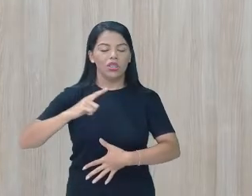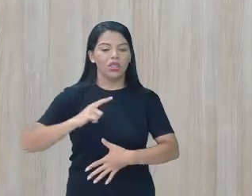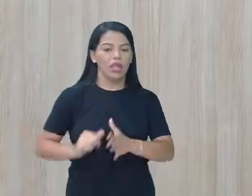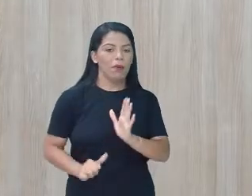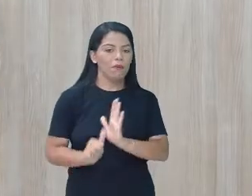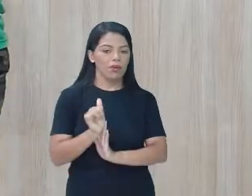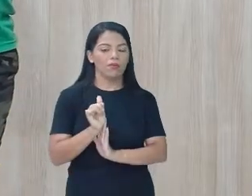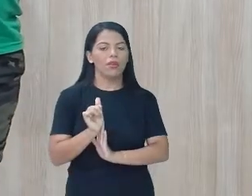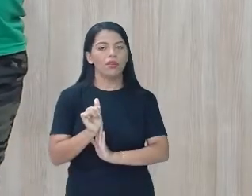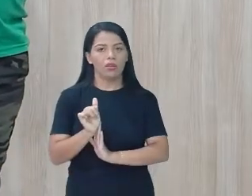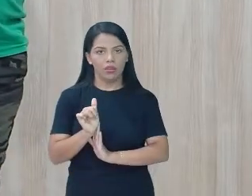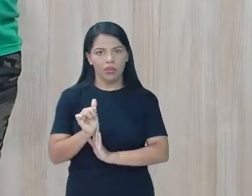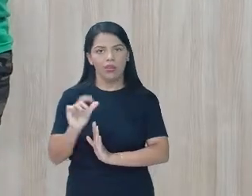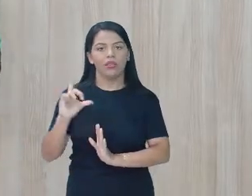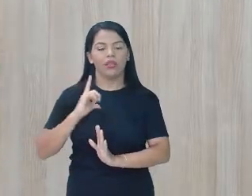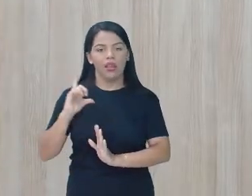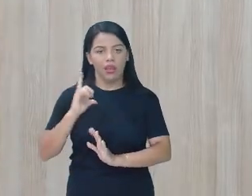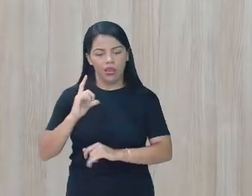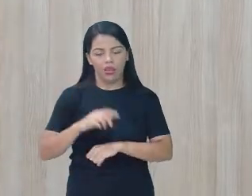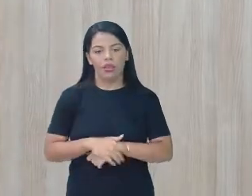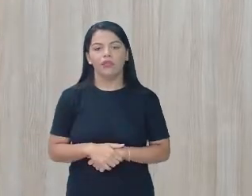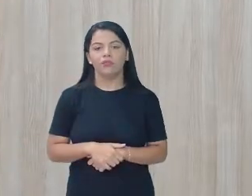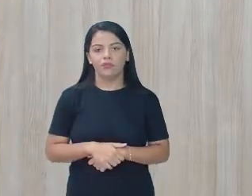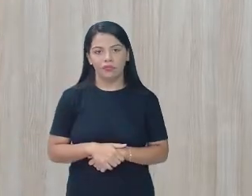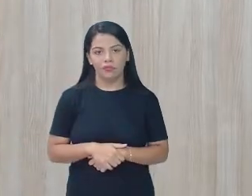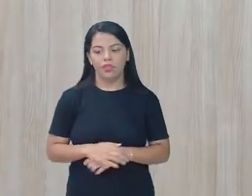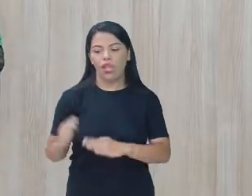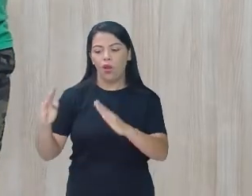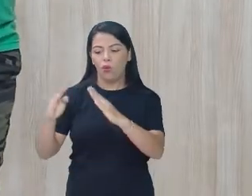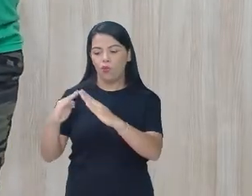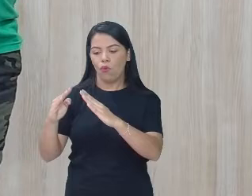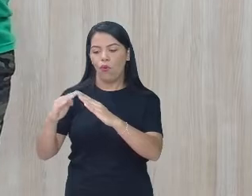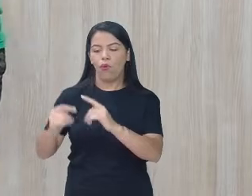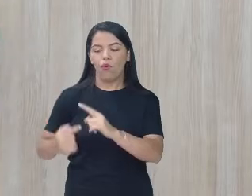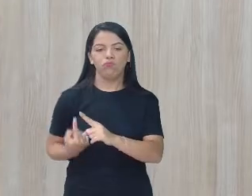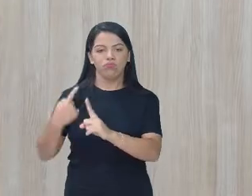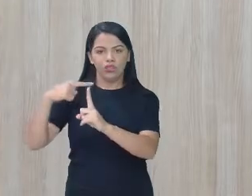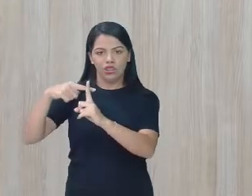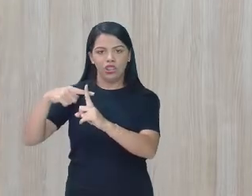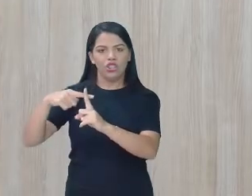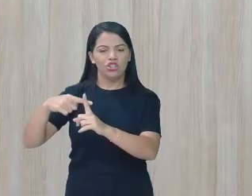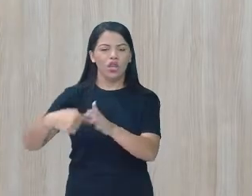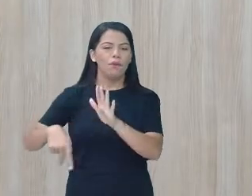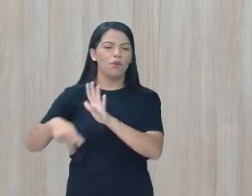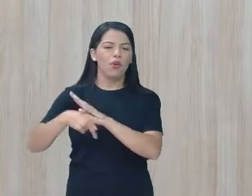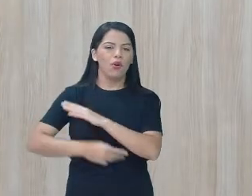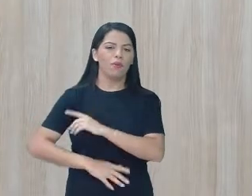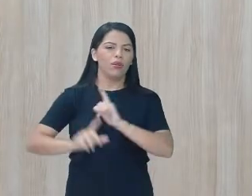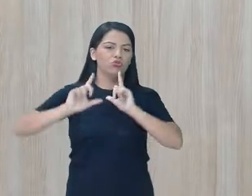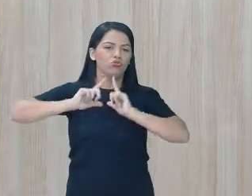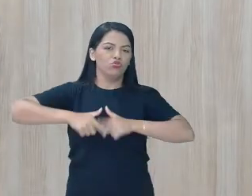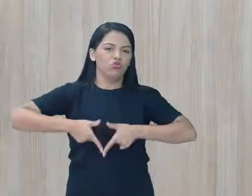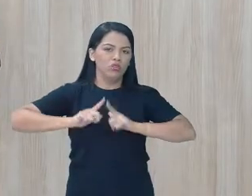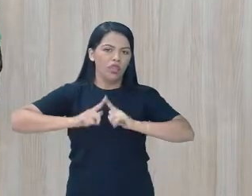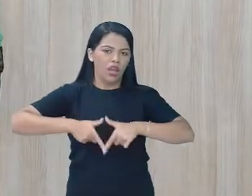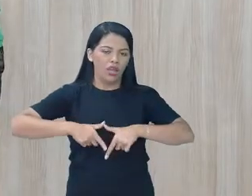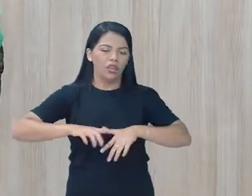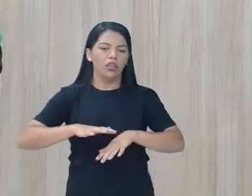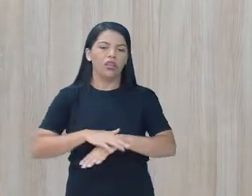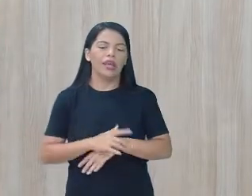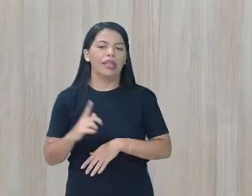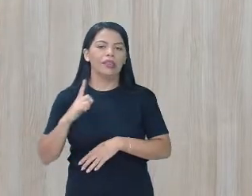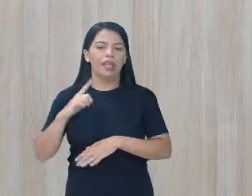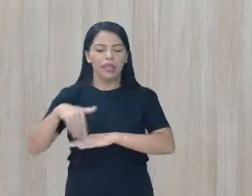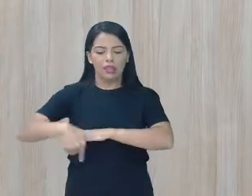sinagoga, uma sinagoga, né, que é um templo judaico, não é isso, professora? Isso. Na Rua do Bom Jesus,